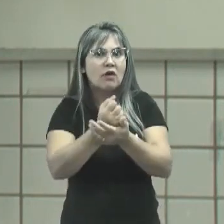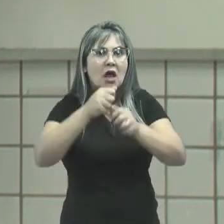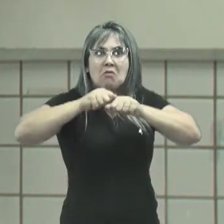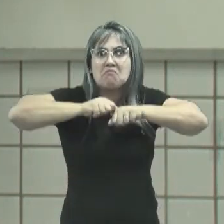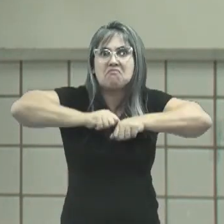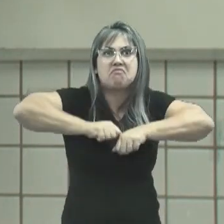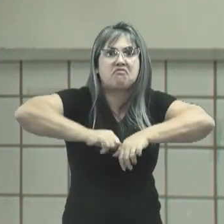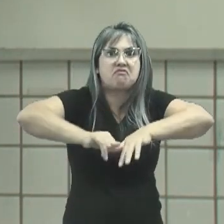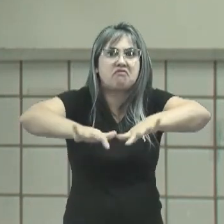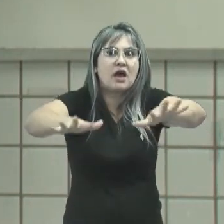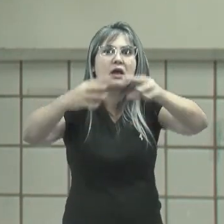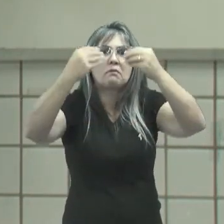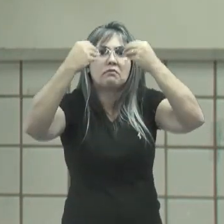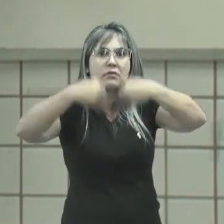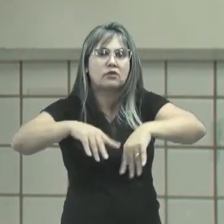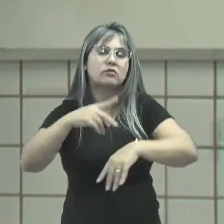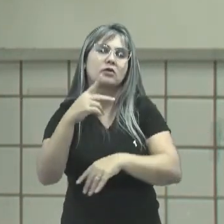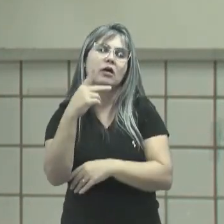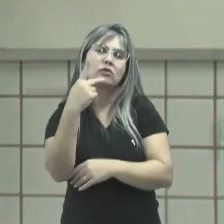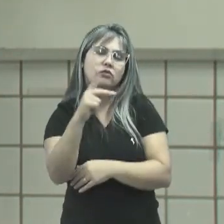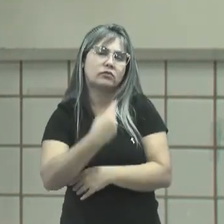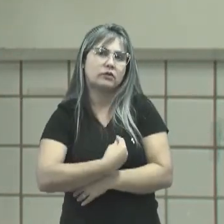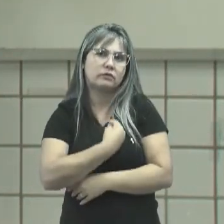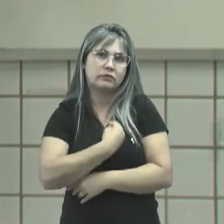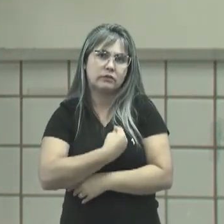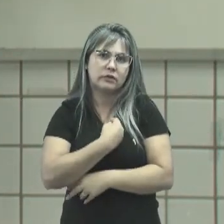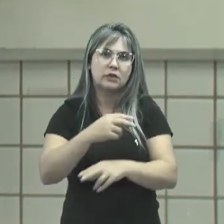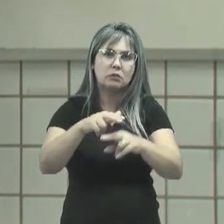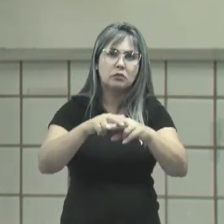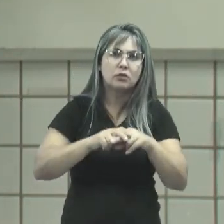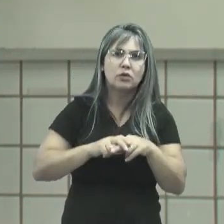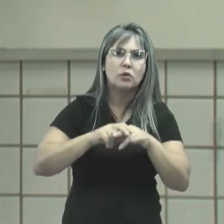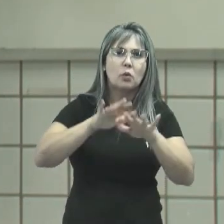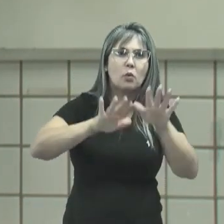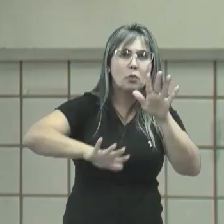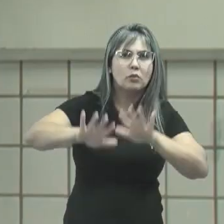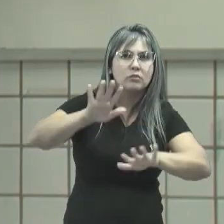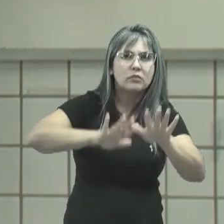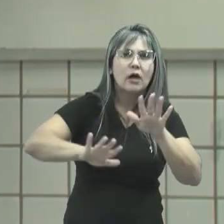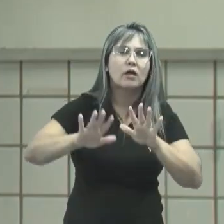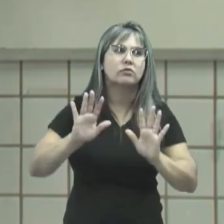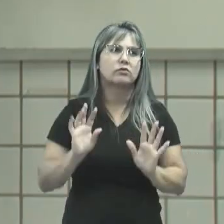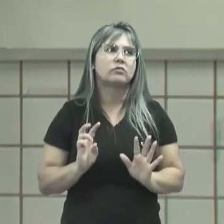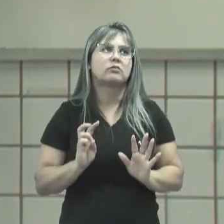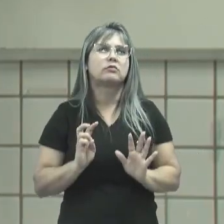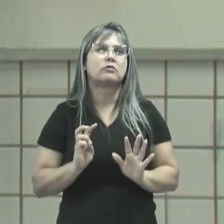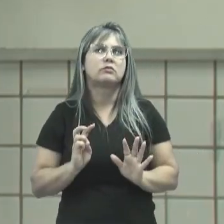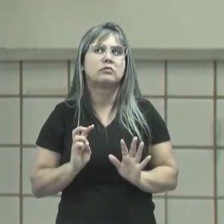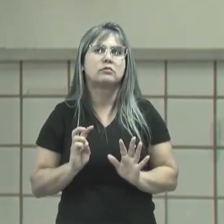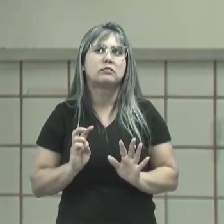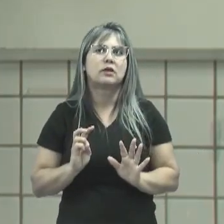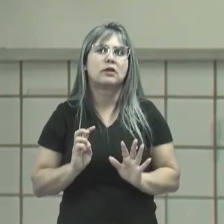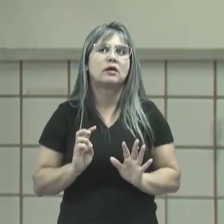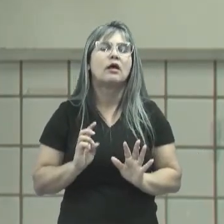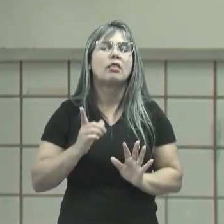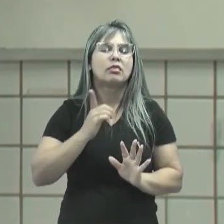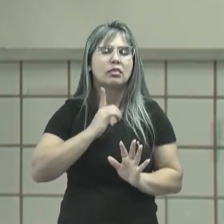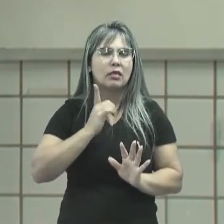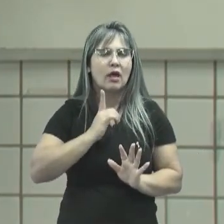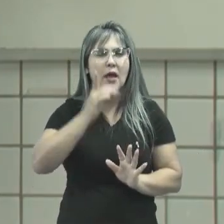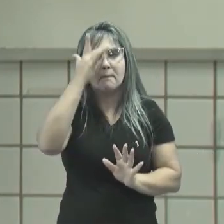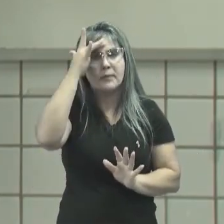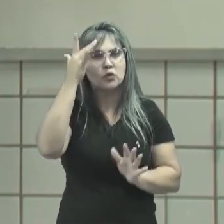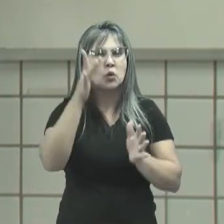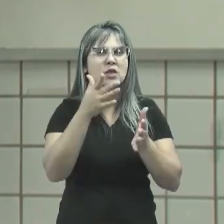prêmios, de ofertas aí, ó. Olha, dinheiro fácil, para pouco trabalho, não existe, pessoal. Isso não existe, tá